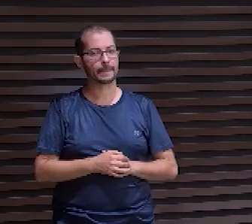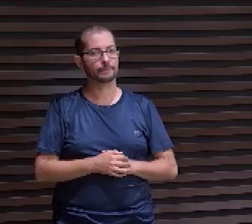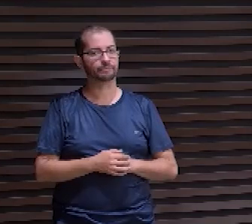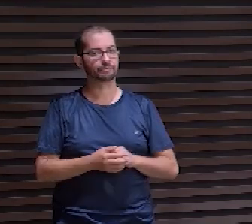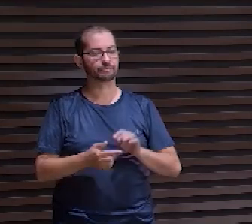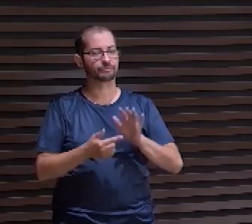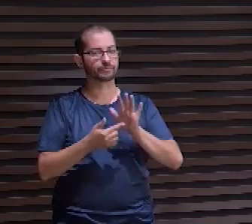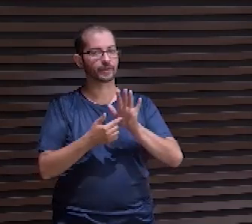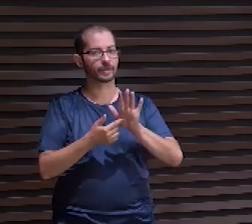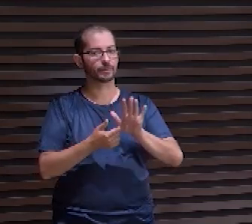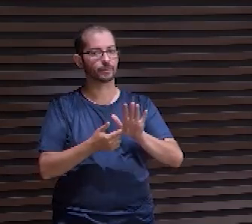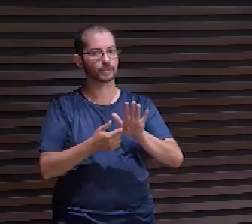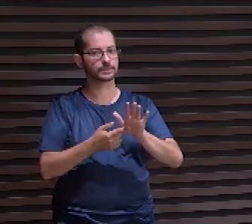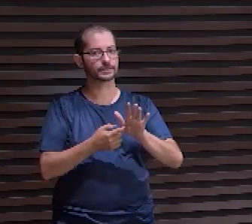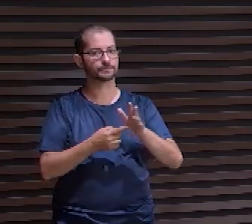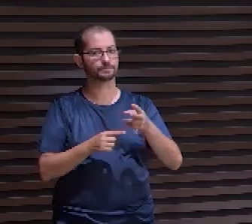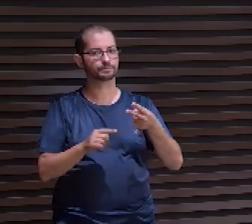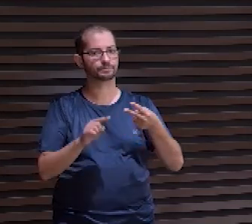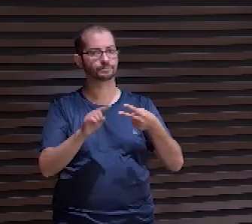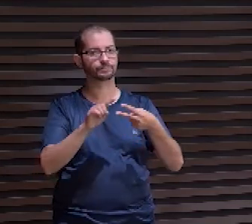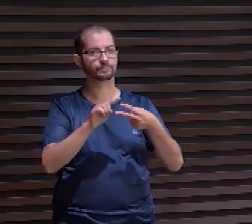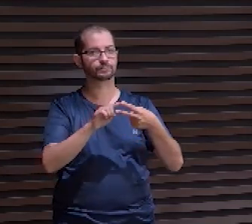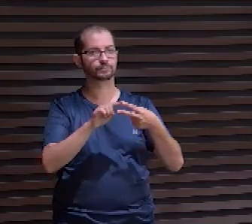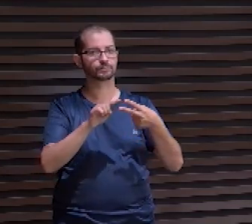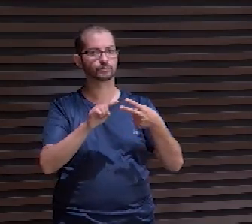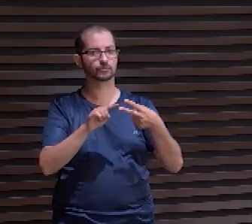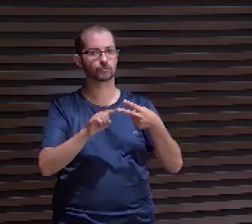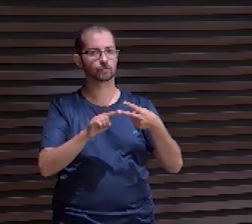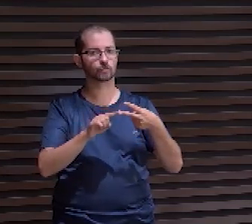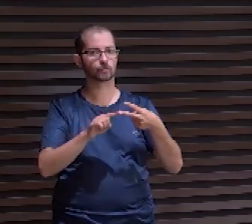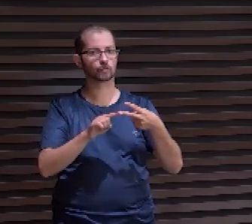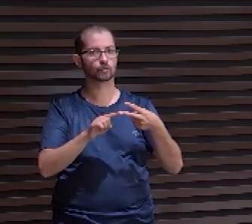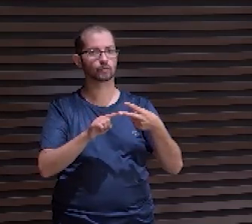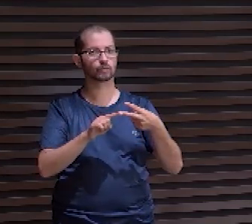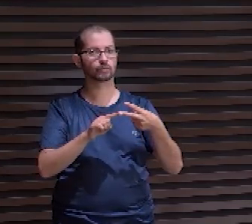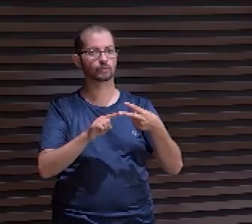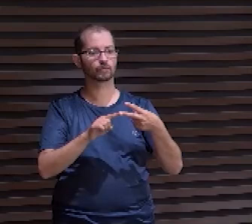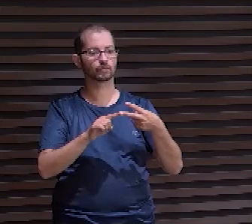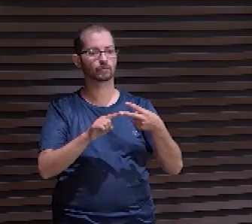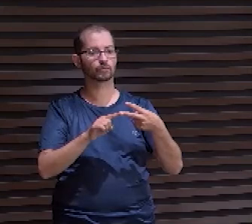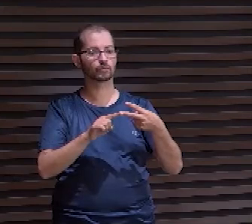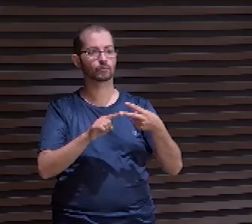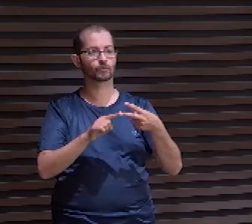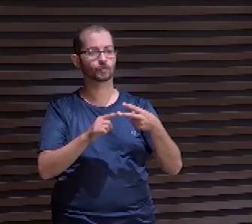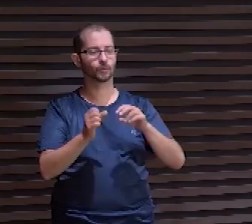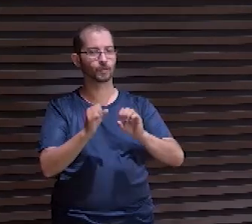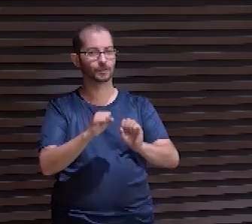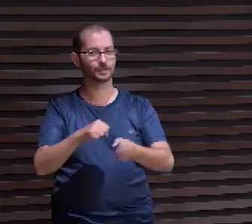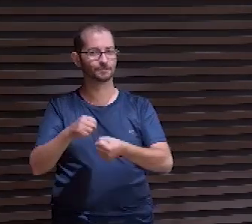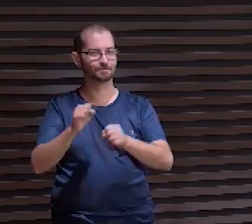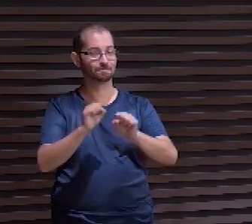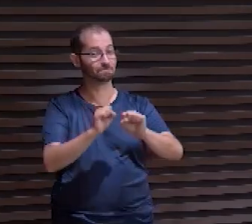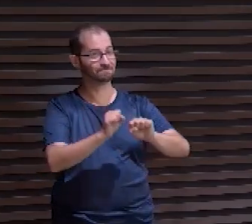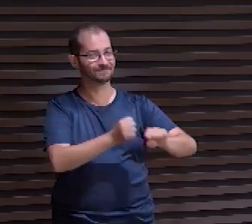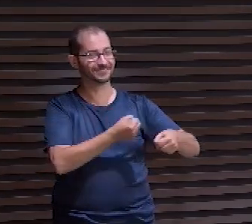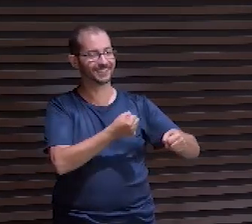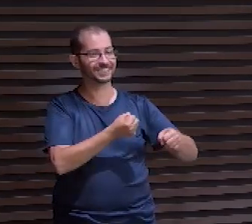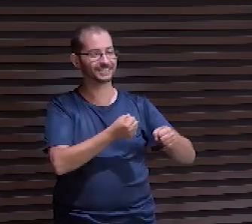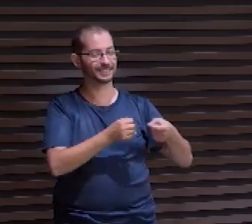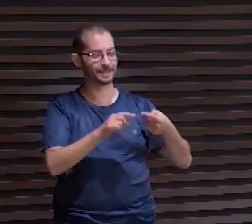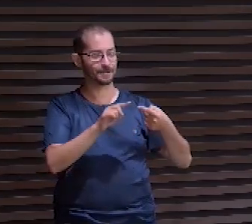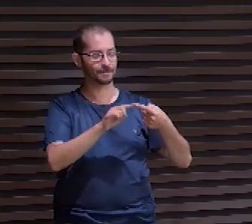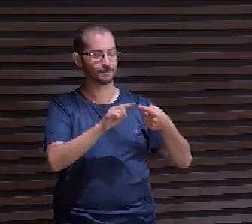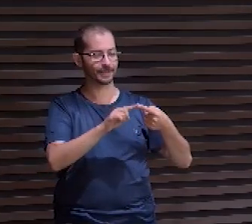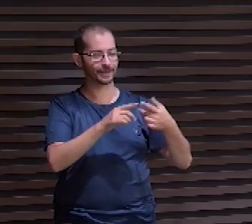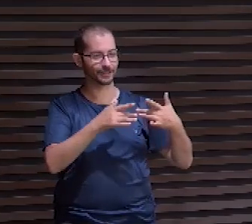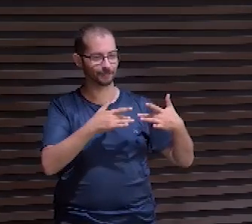pás de remo, 2 remos na nossa mão. Ele coloca